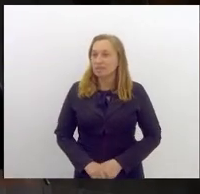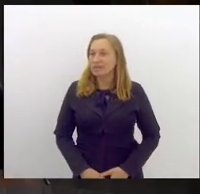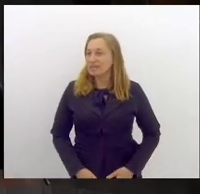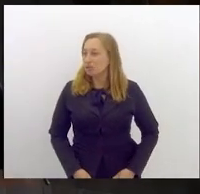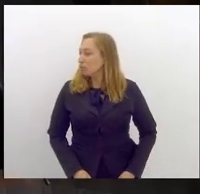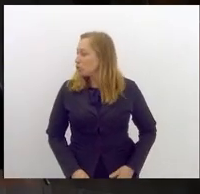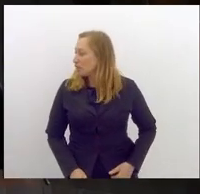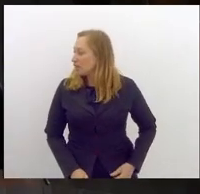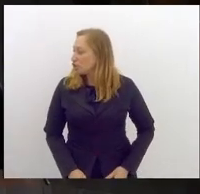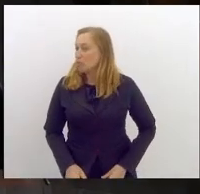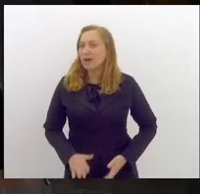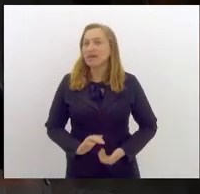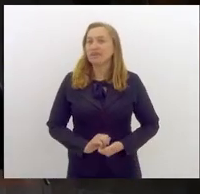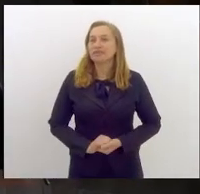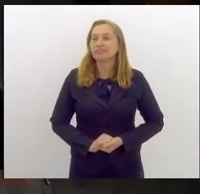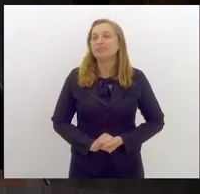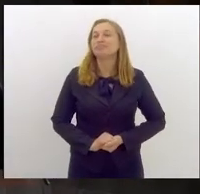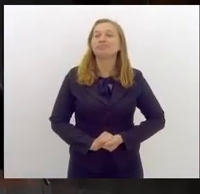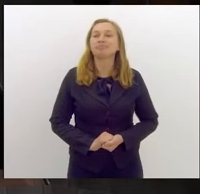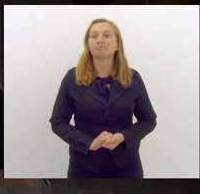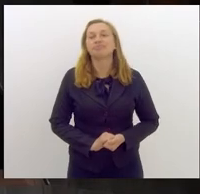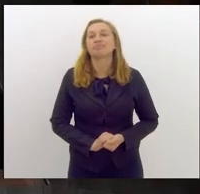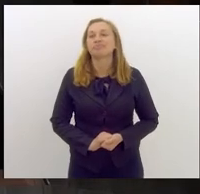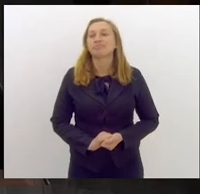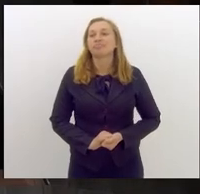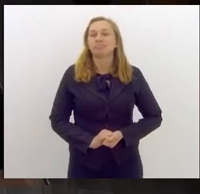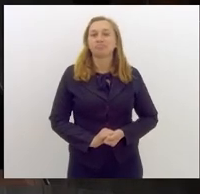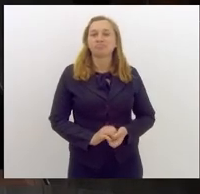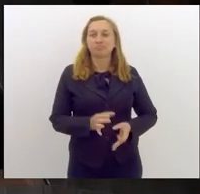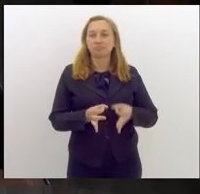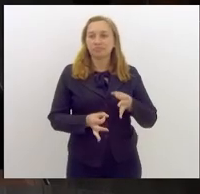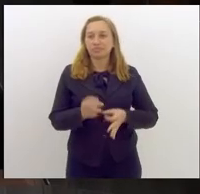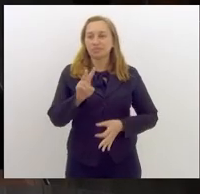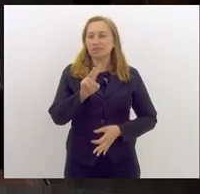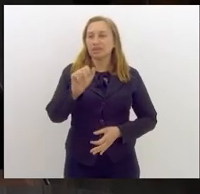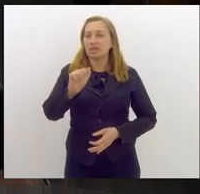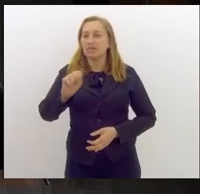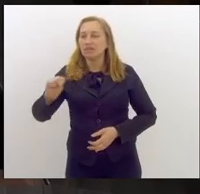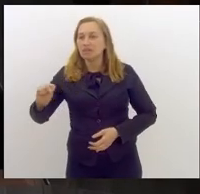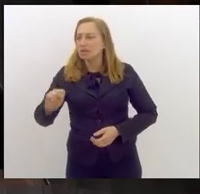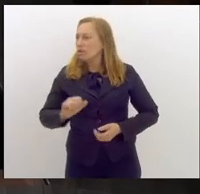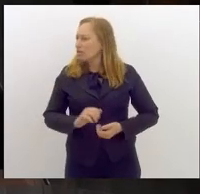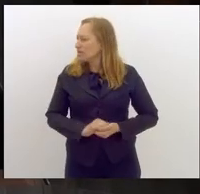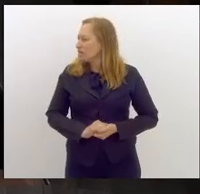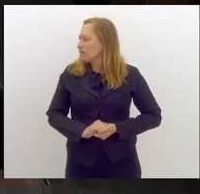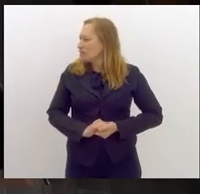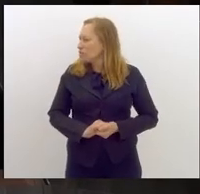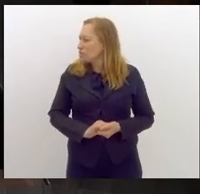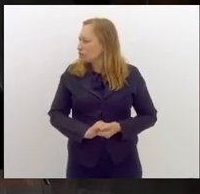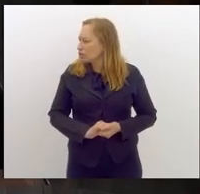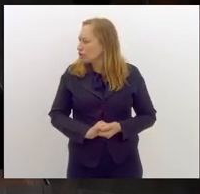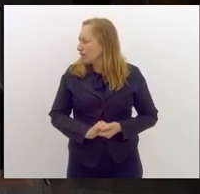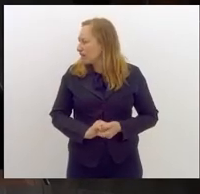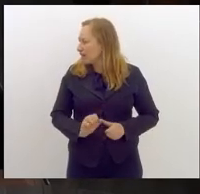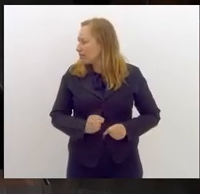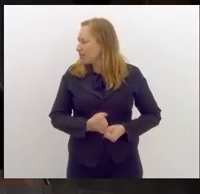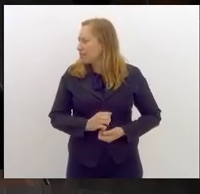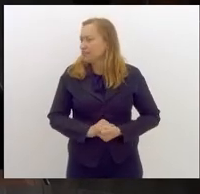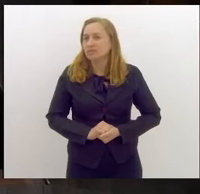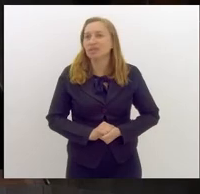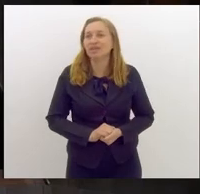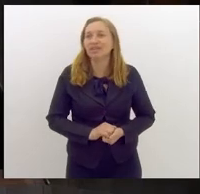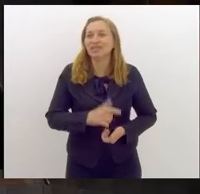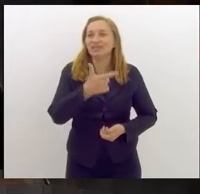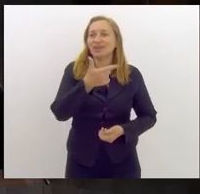juíza da minha cidade de Vassouras num processo que aconteceu em